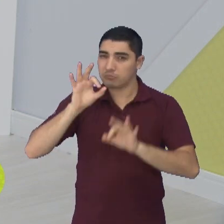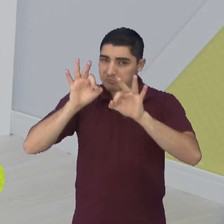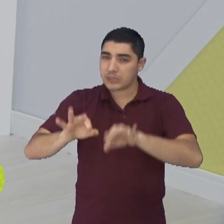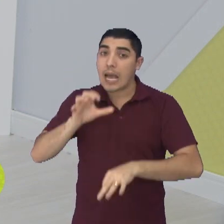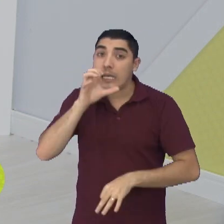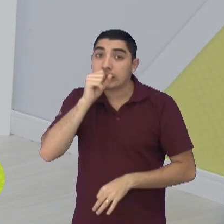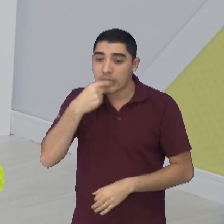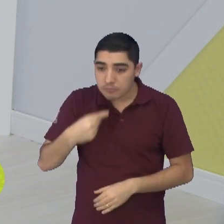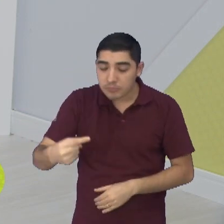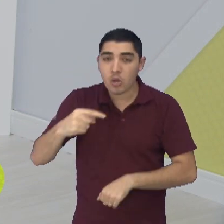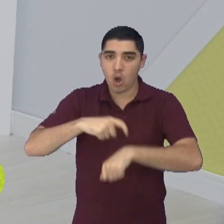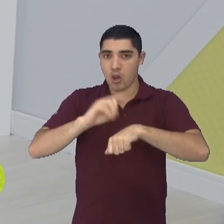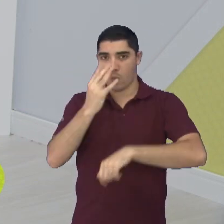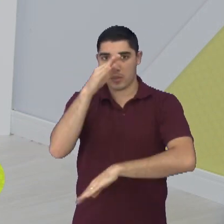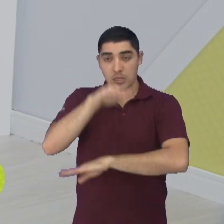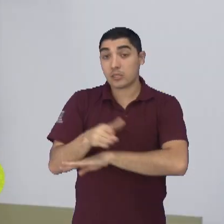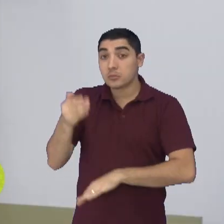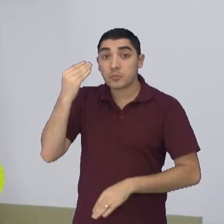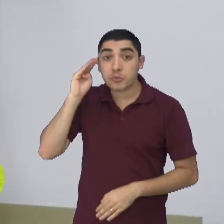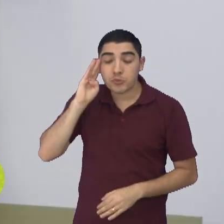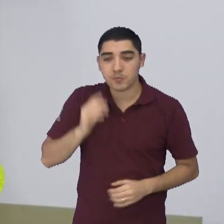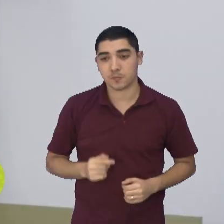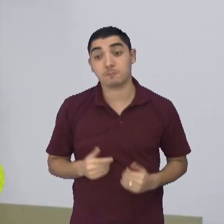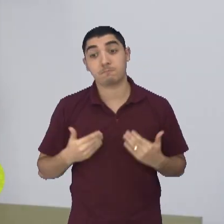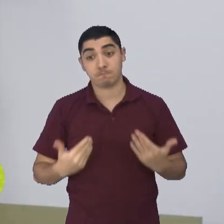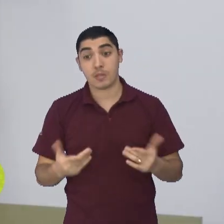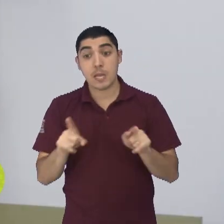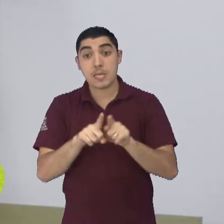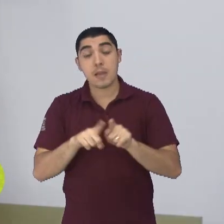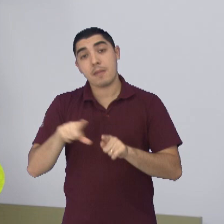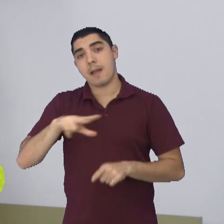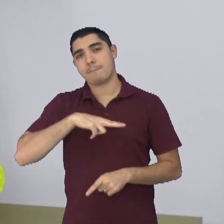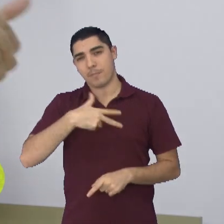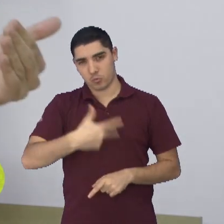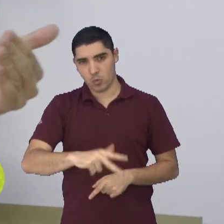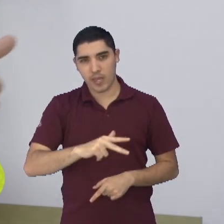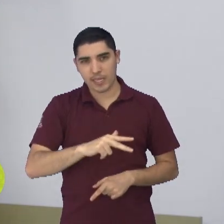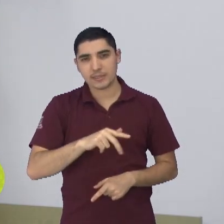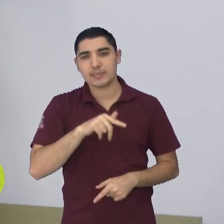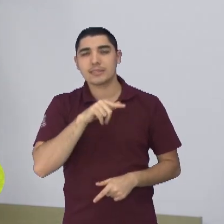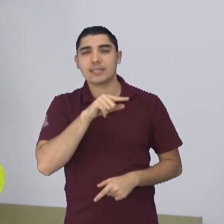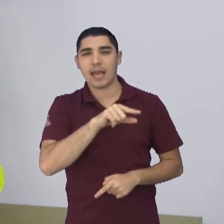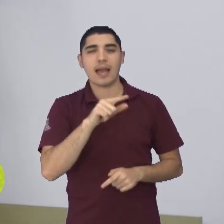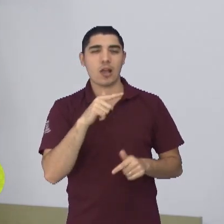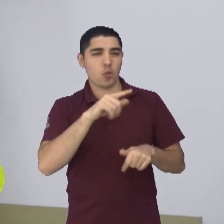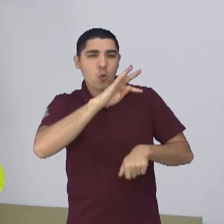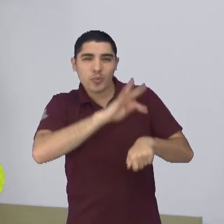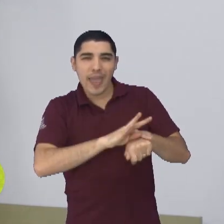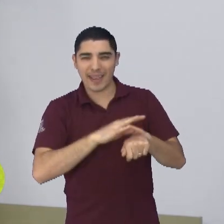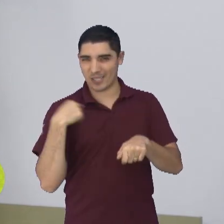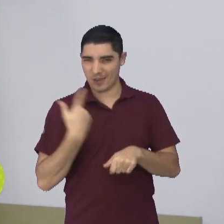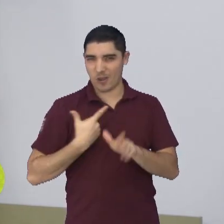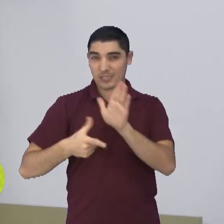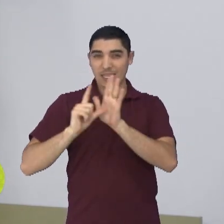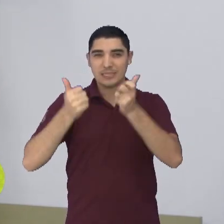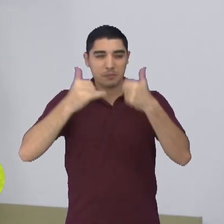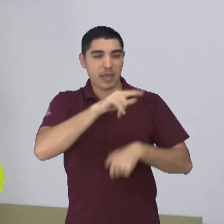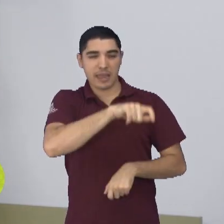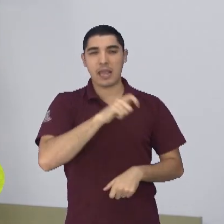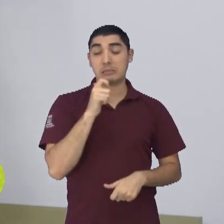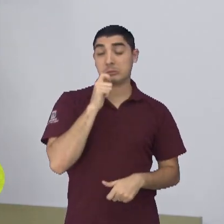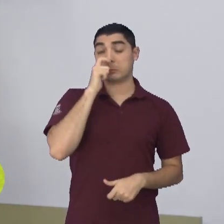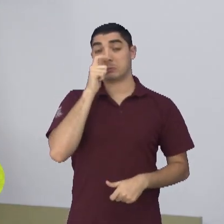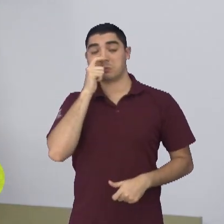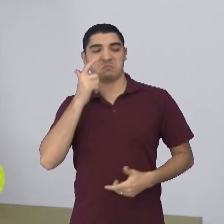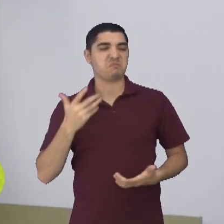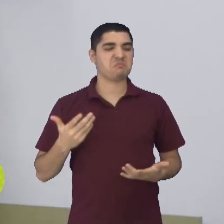sábado, 16h, Brunão, no Piqui. E a Portuguesa, né, do técnico lá, a gente até tinha discutido, falado sobre o técnico nariz em pé, né? Não,